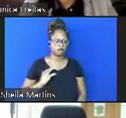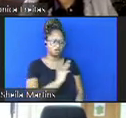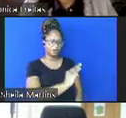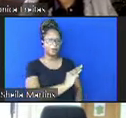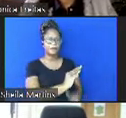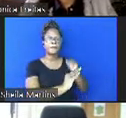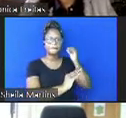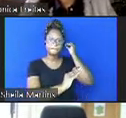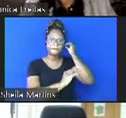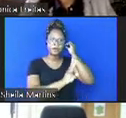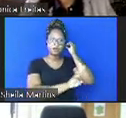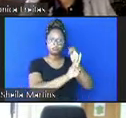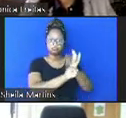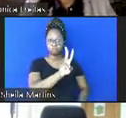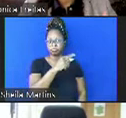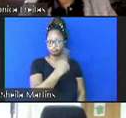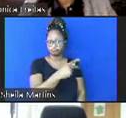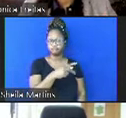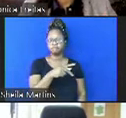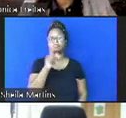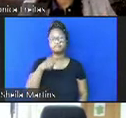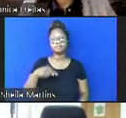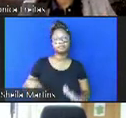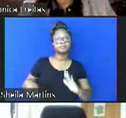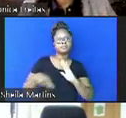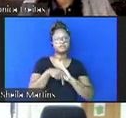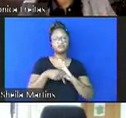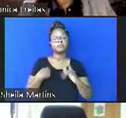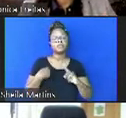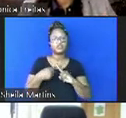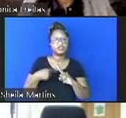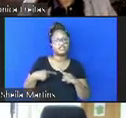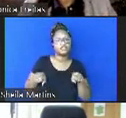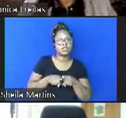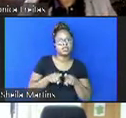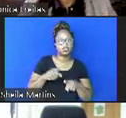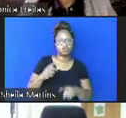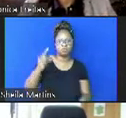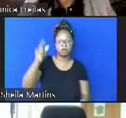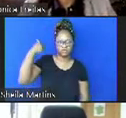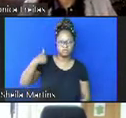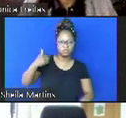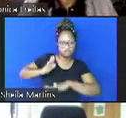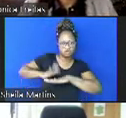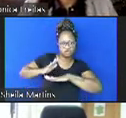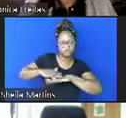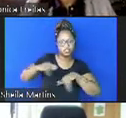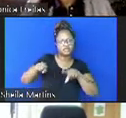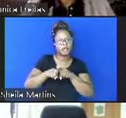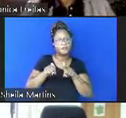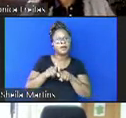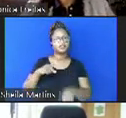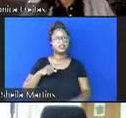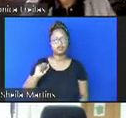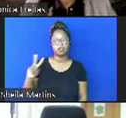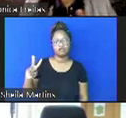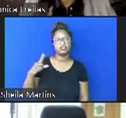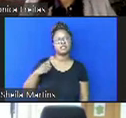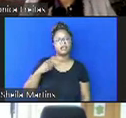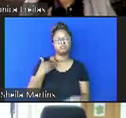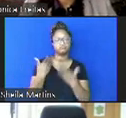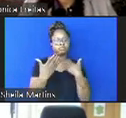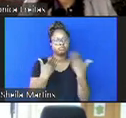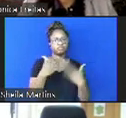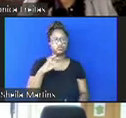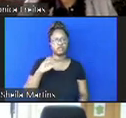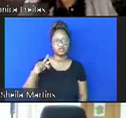diretamente no site da Fundação Alexander von Humboldt, semelhante à época que eu fiz, né? Mas a Humboldt está conversando com a CAPES, eu